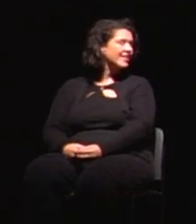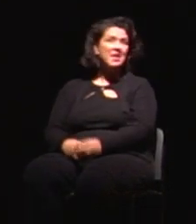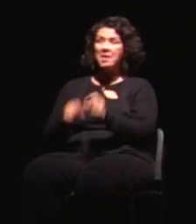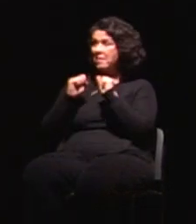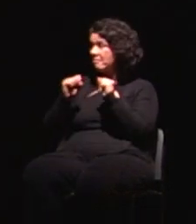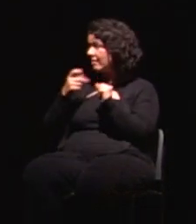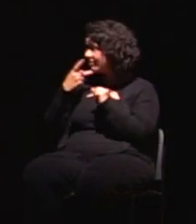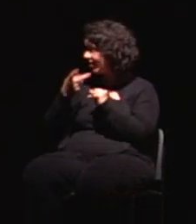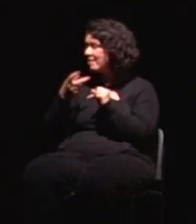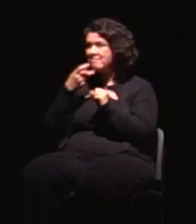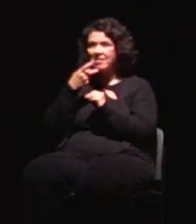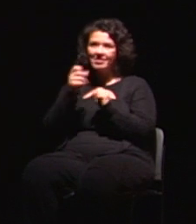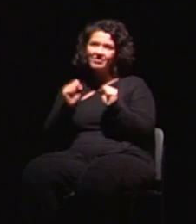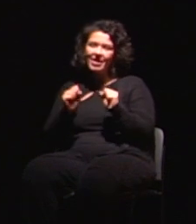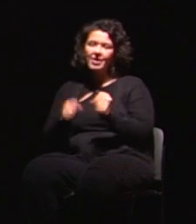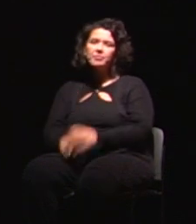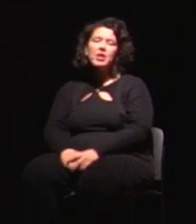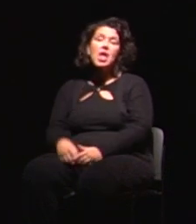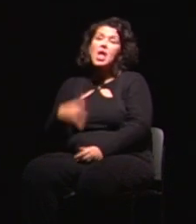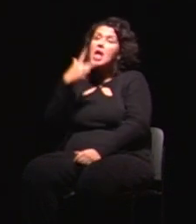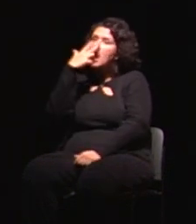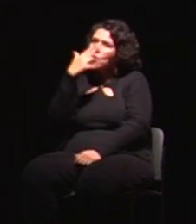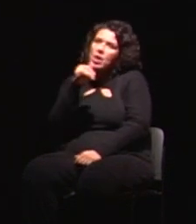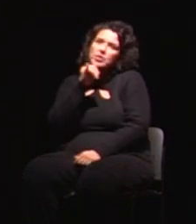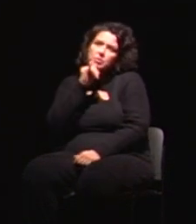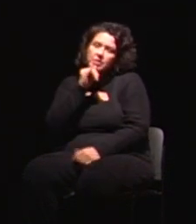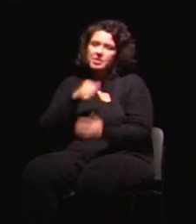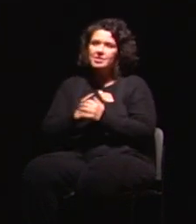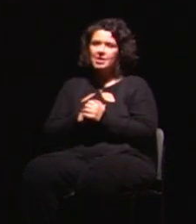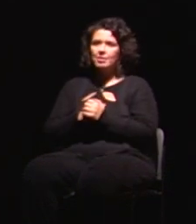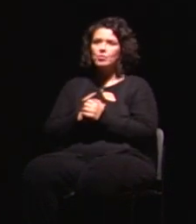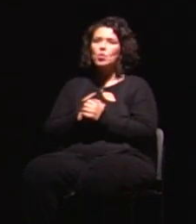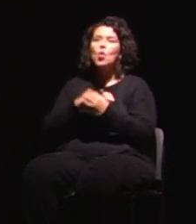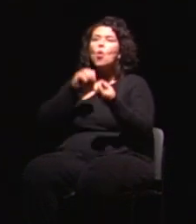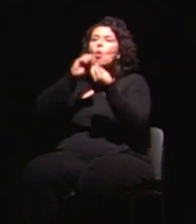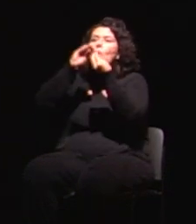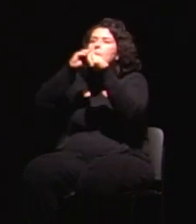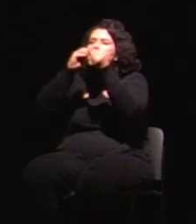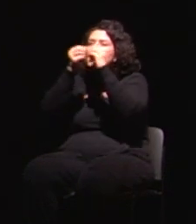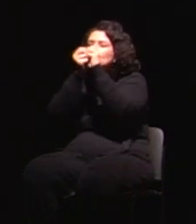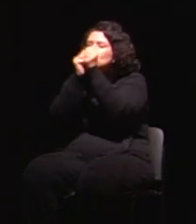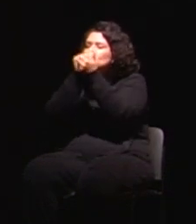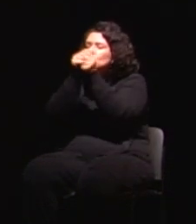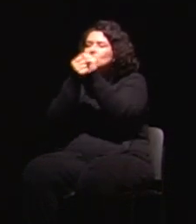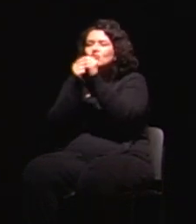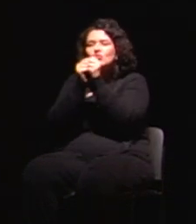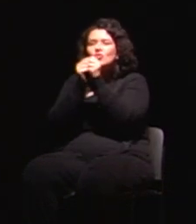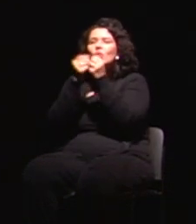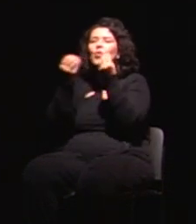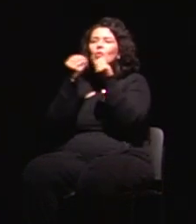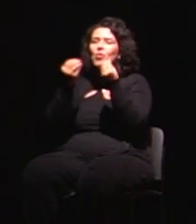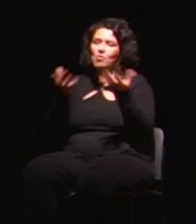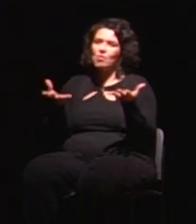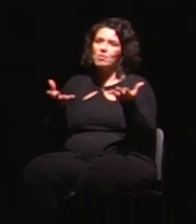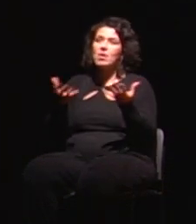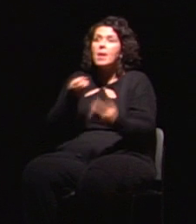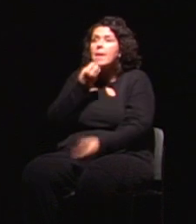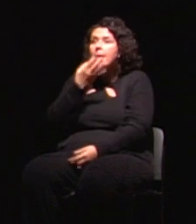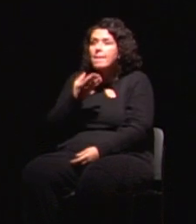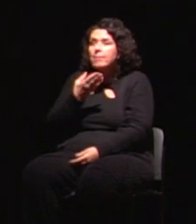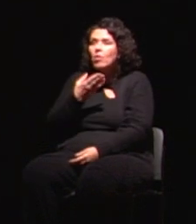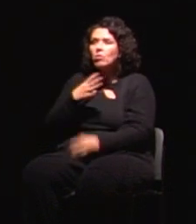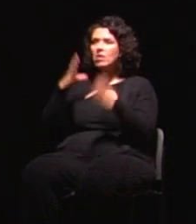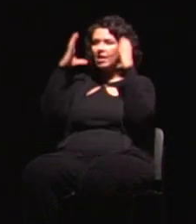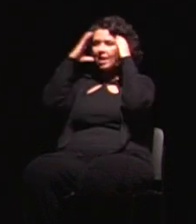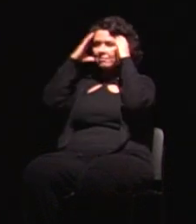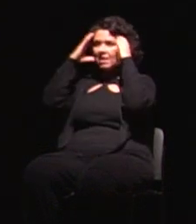Pode falar. Não, eu acho, por exemplo, que o beijo é bom da cabeça até os pés. Que negócio